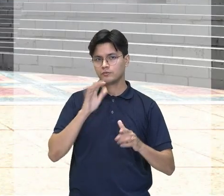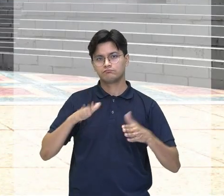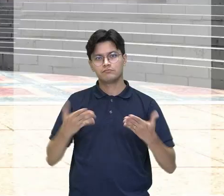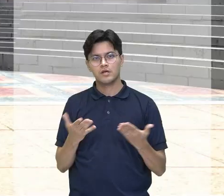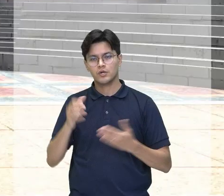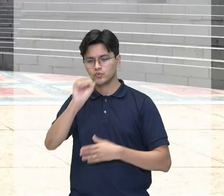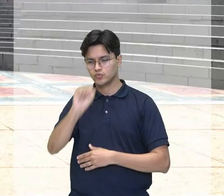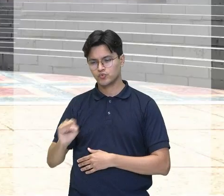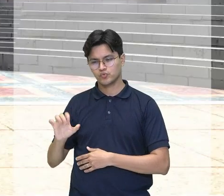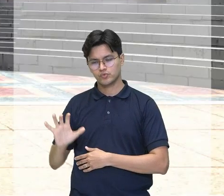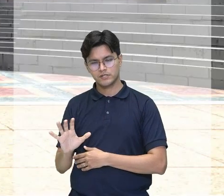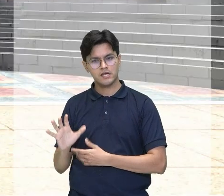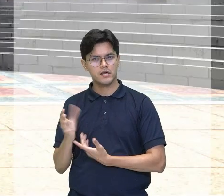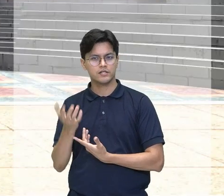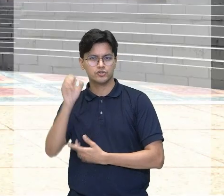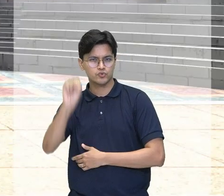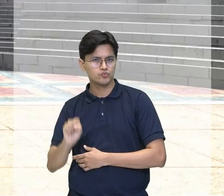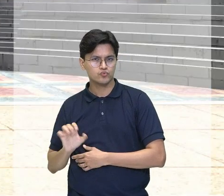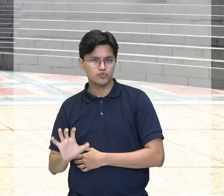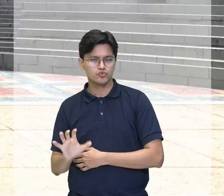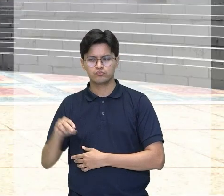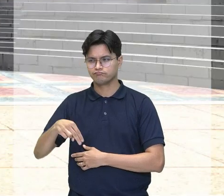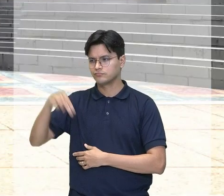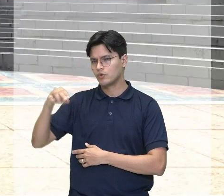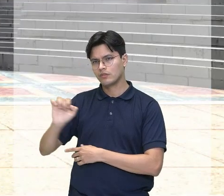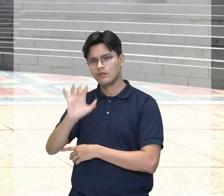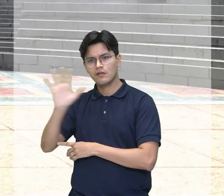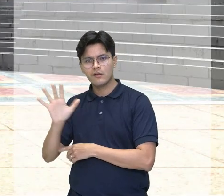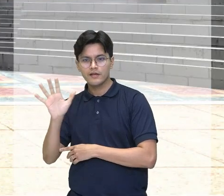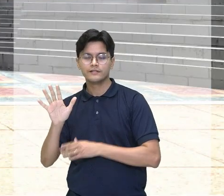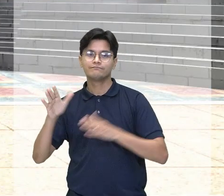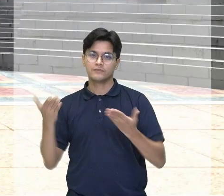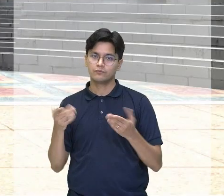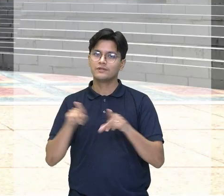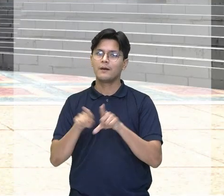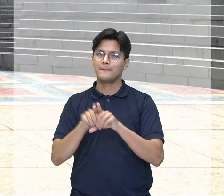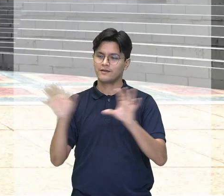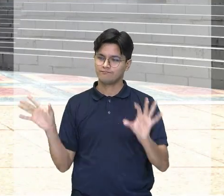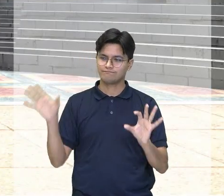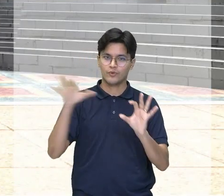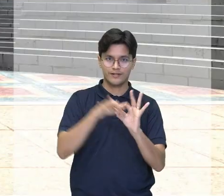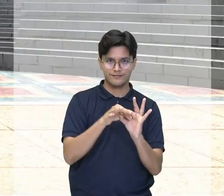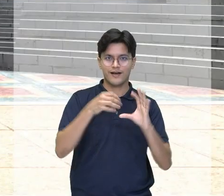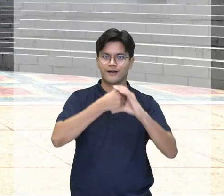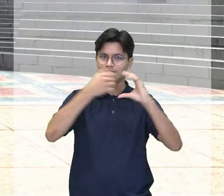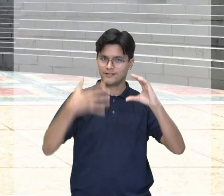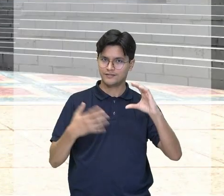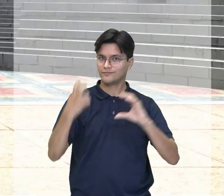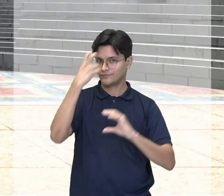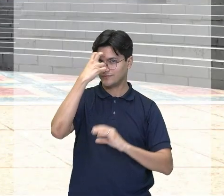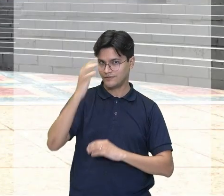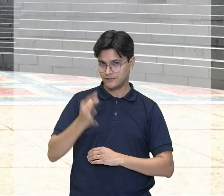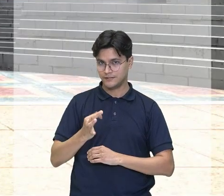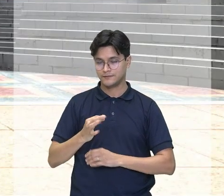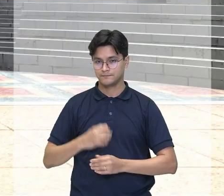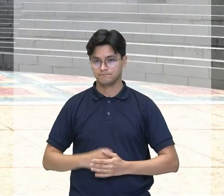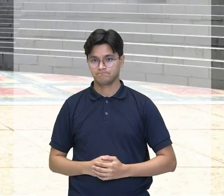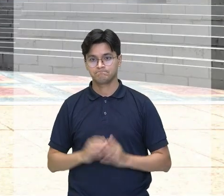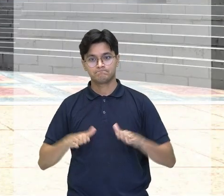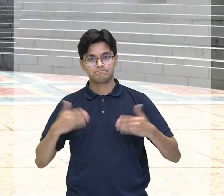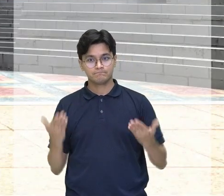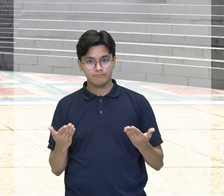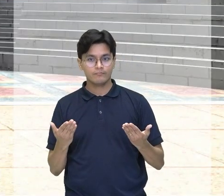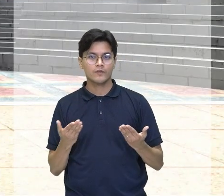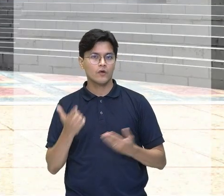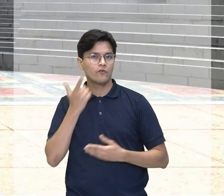Sudeste, essa questão cultural também vai estar presente lá no nosso texto. Perfeito? Então nós vimos aí um